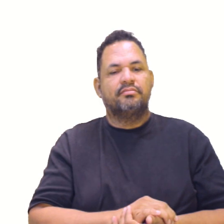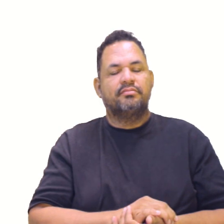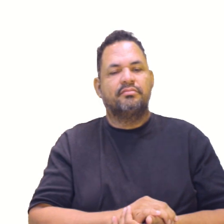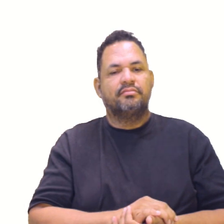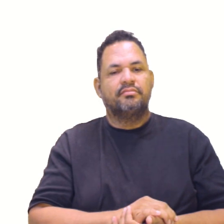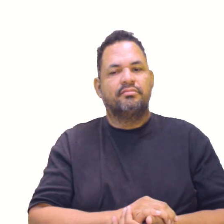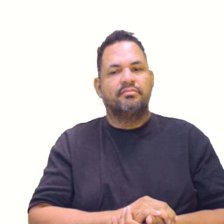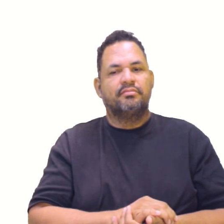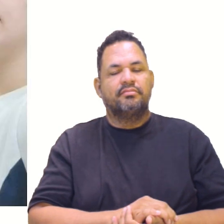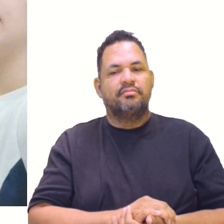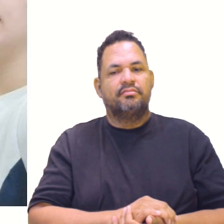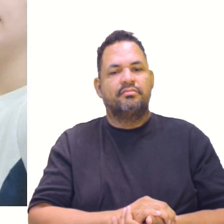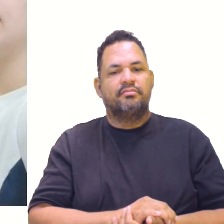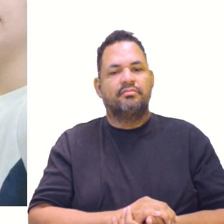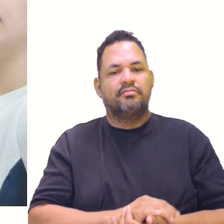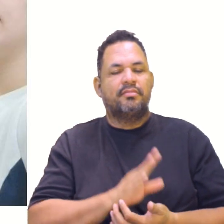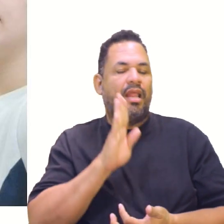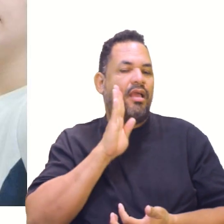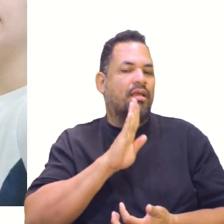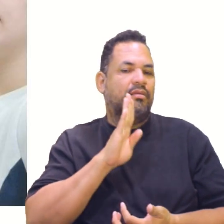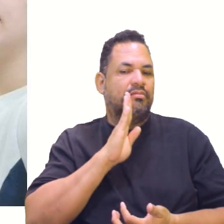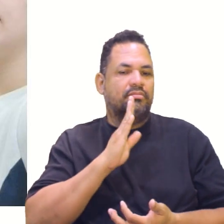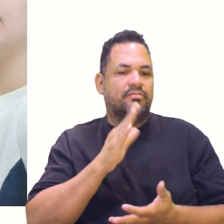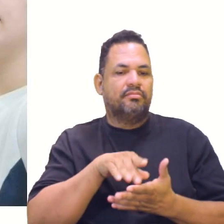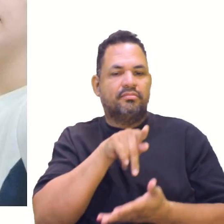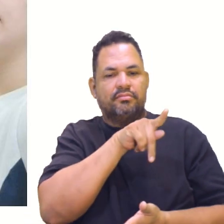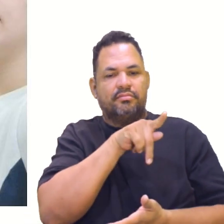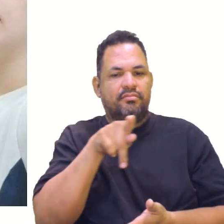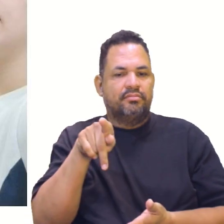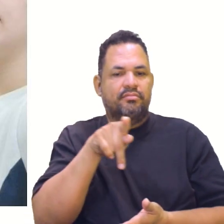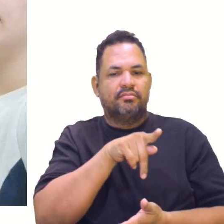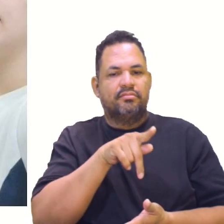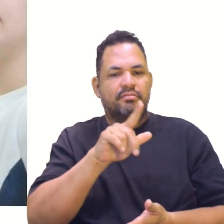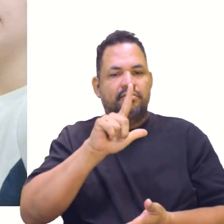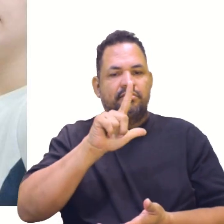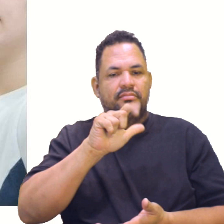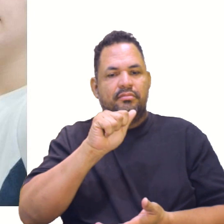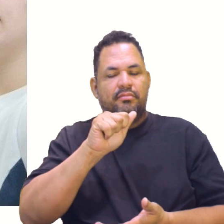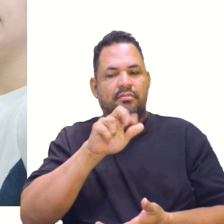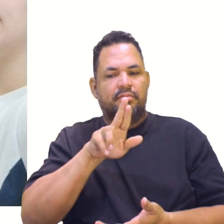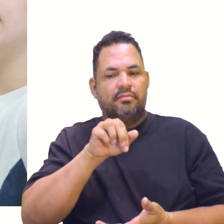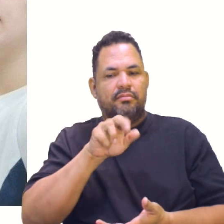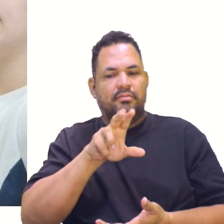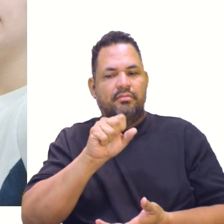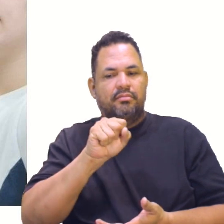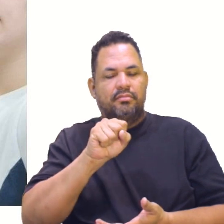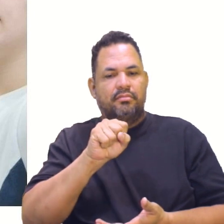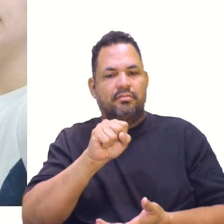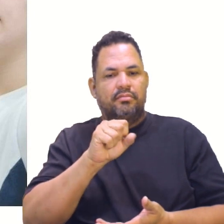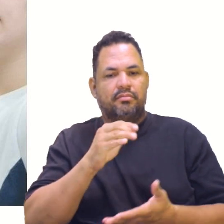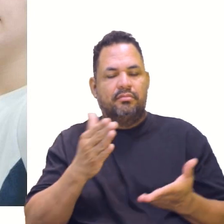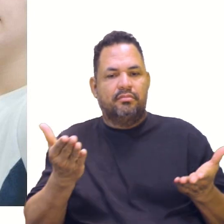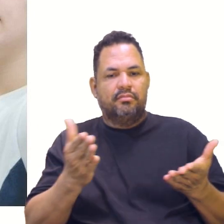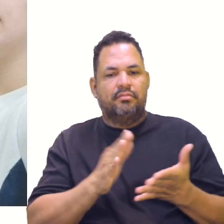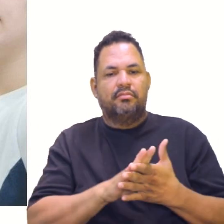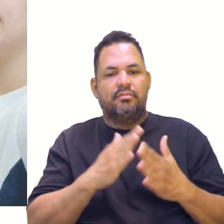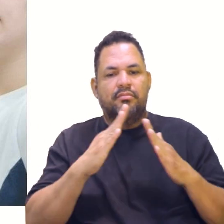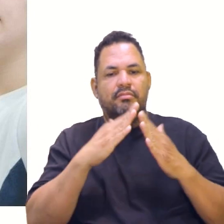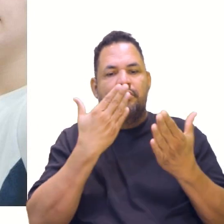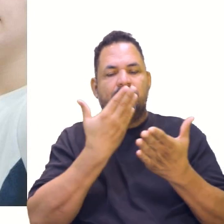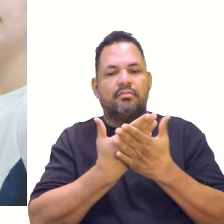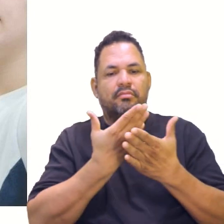Isso mesmo. Legal. E aqui a professora Laura, né, com a gente aí, legal. Escola